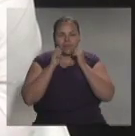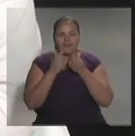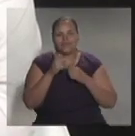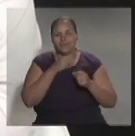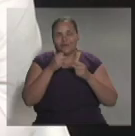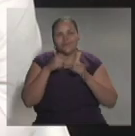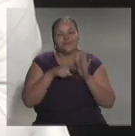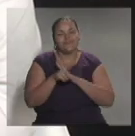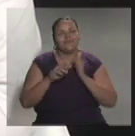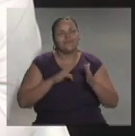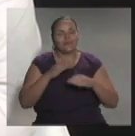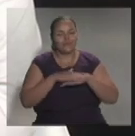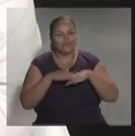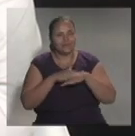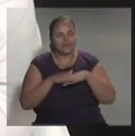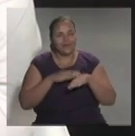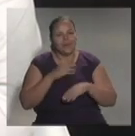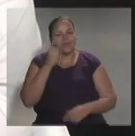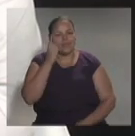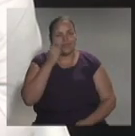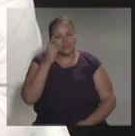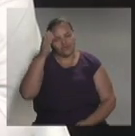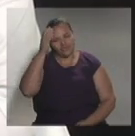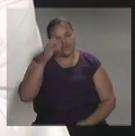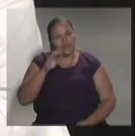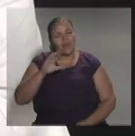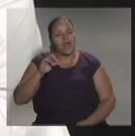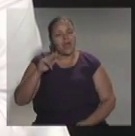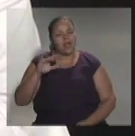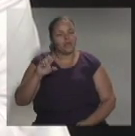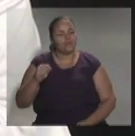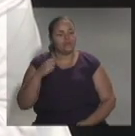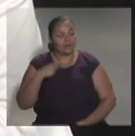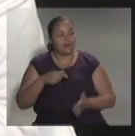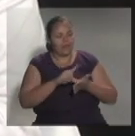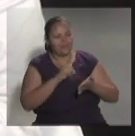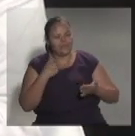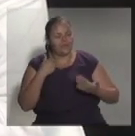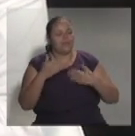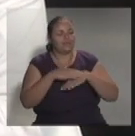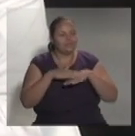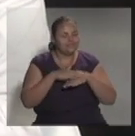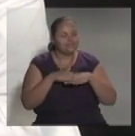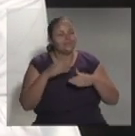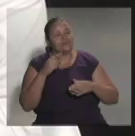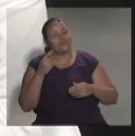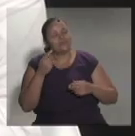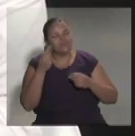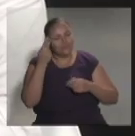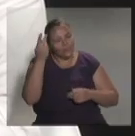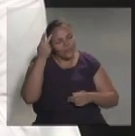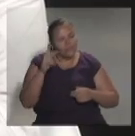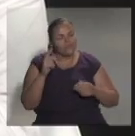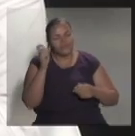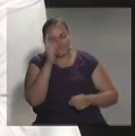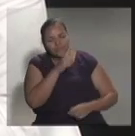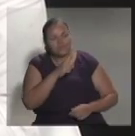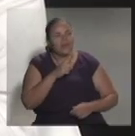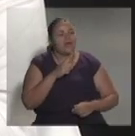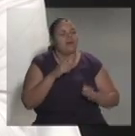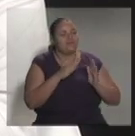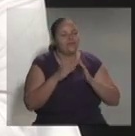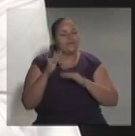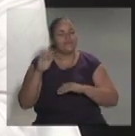O Alerj Entrevista está de volta, conversando hoje com o deputado Tio Carlos. Deputado, no bloco anterior, a gente falava sobre essas dificuldades das